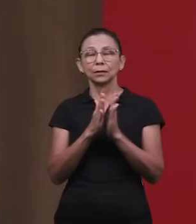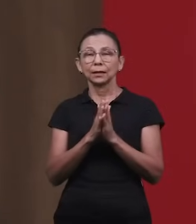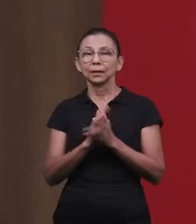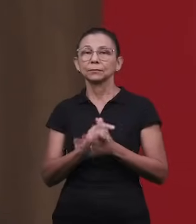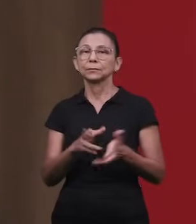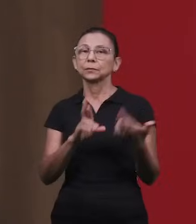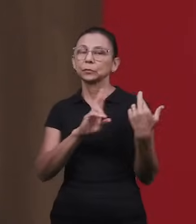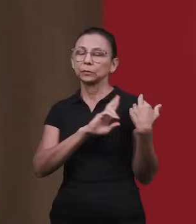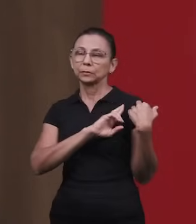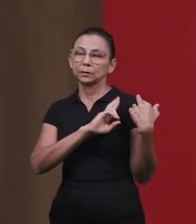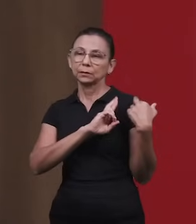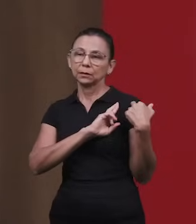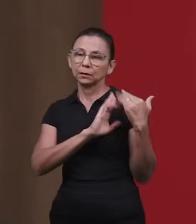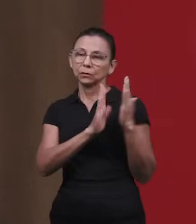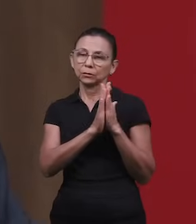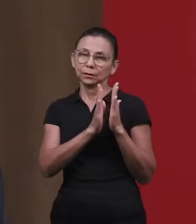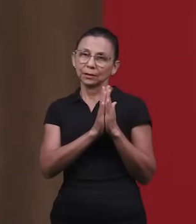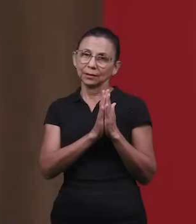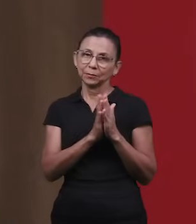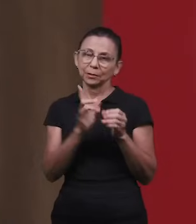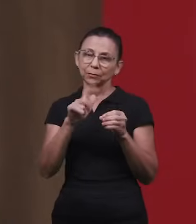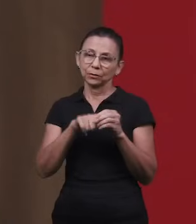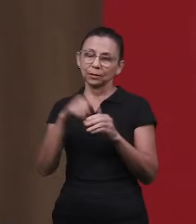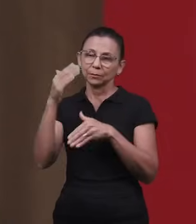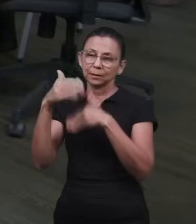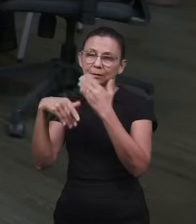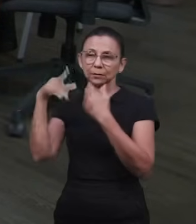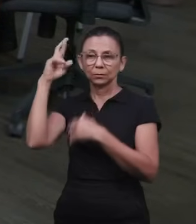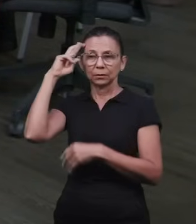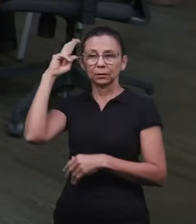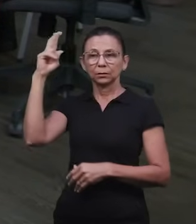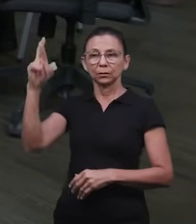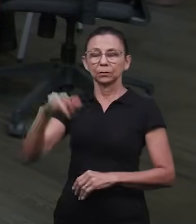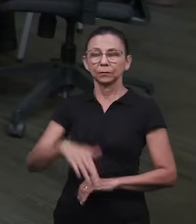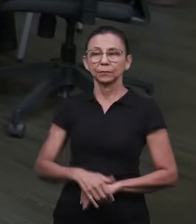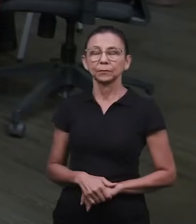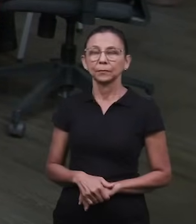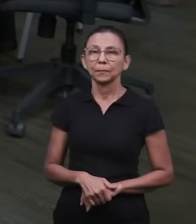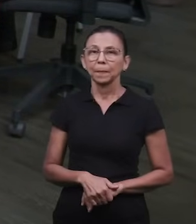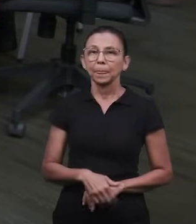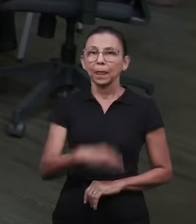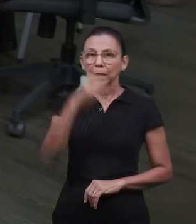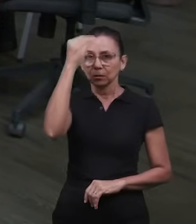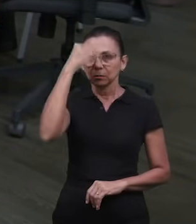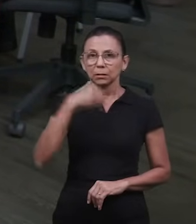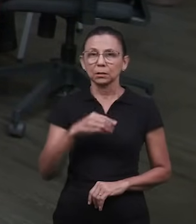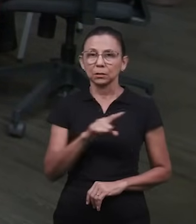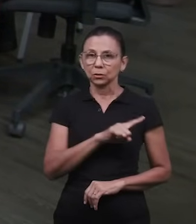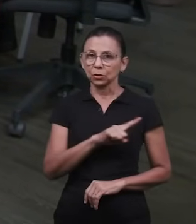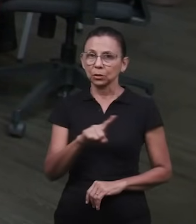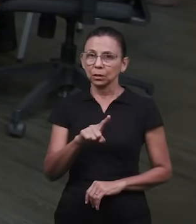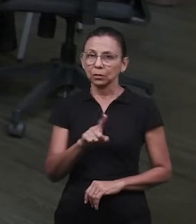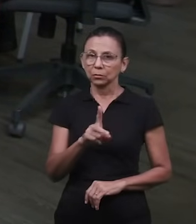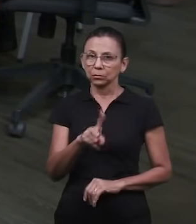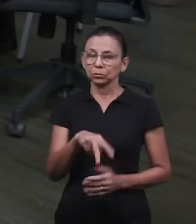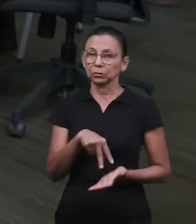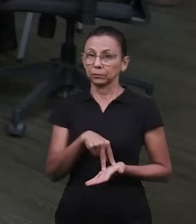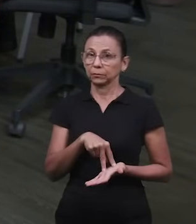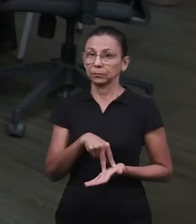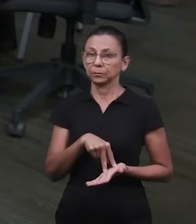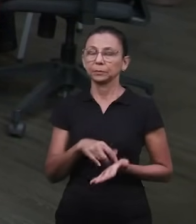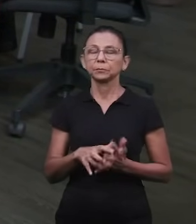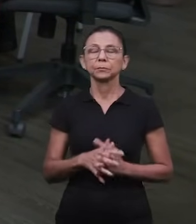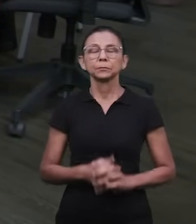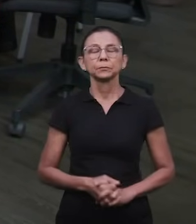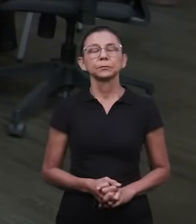de interceder por eles, para eles voltarem para a presença do Senhor. Amém, não recua da promessa não, né? Segue firme, porque o Senhor tem a bênção,